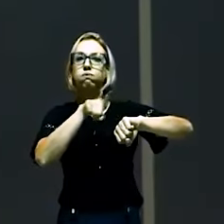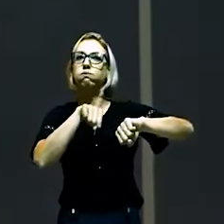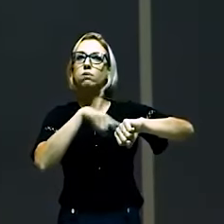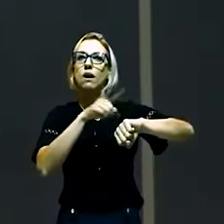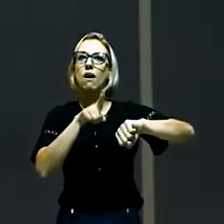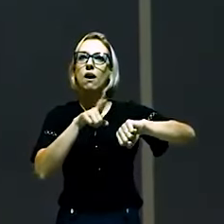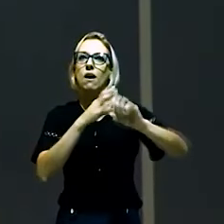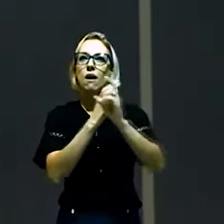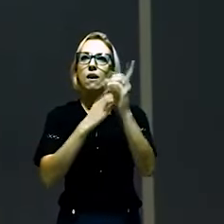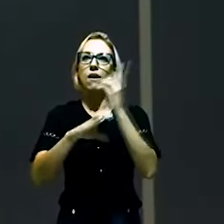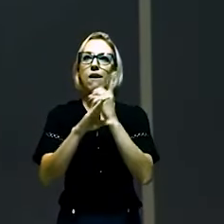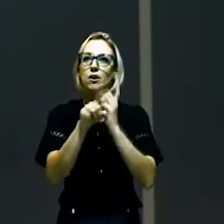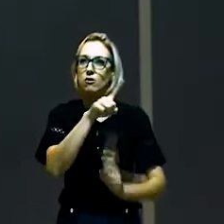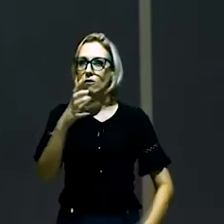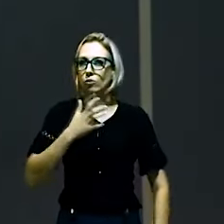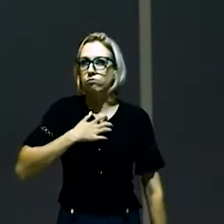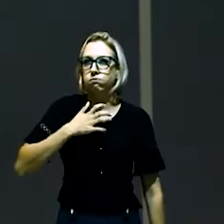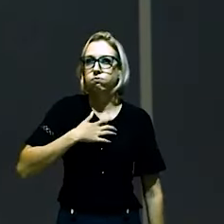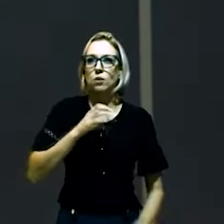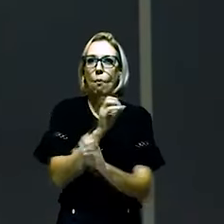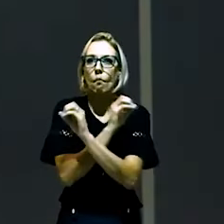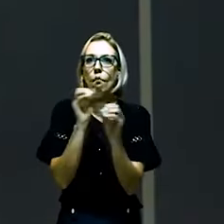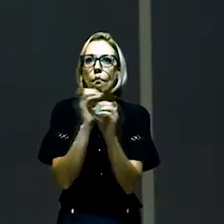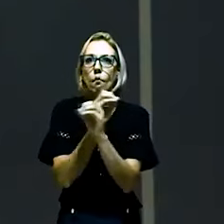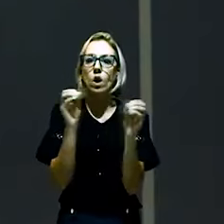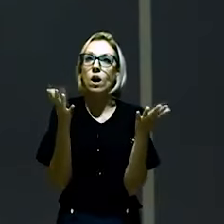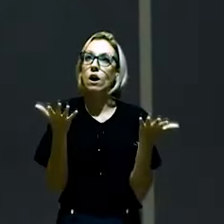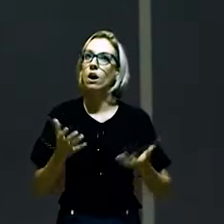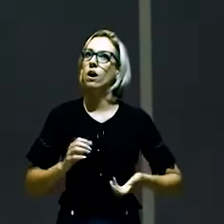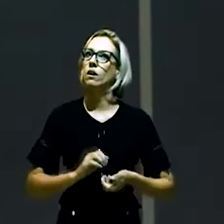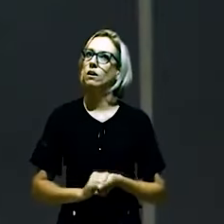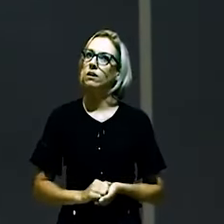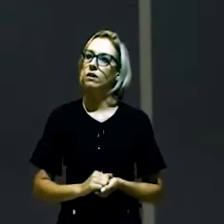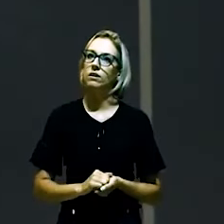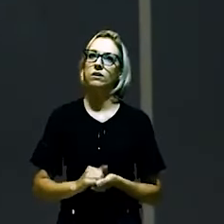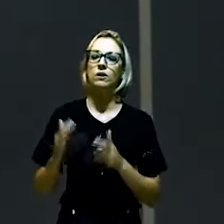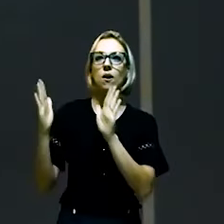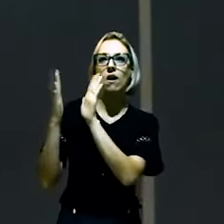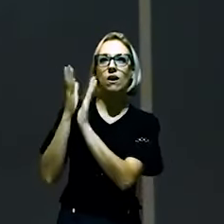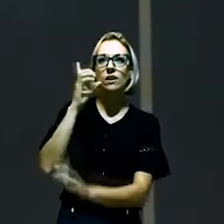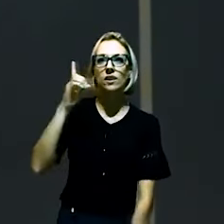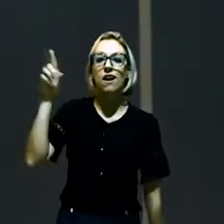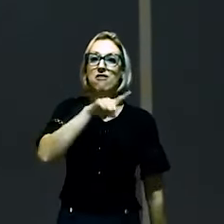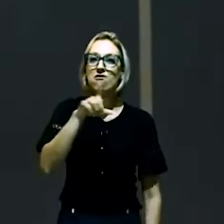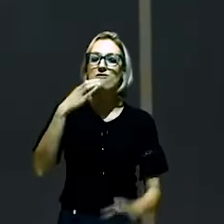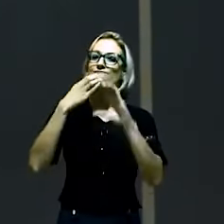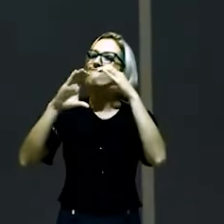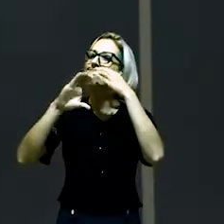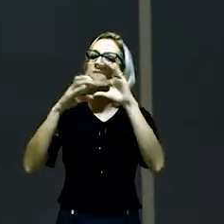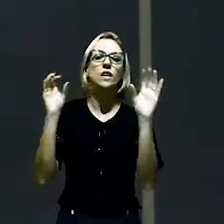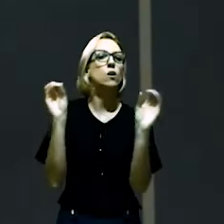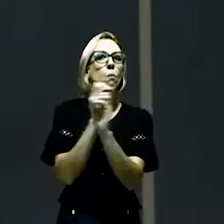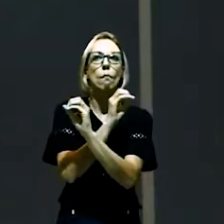da presença de Deus? E ainda você não conseguiu cantar um cântico, ler